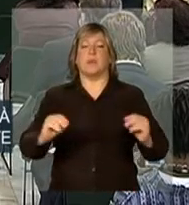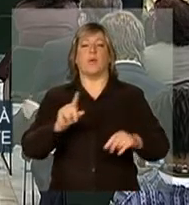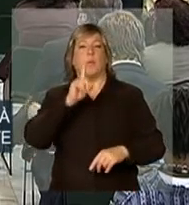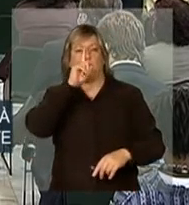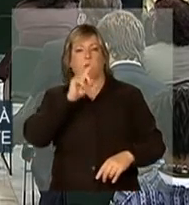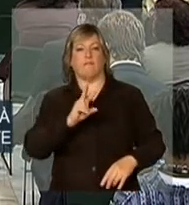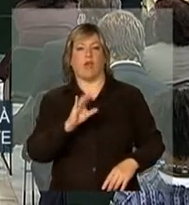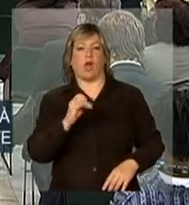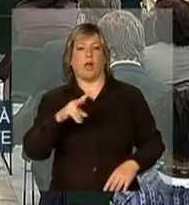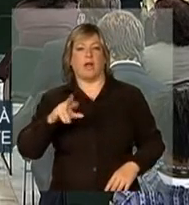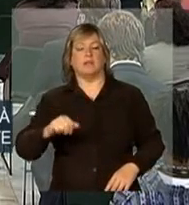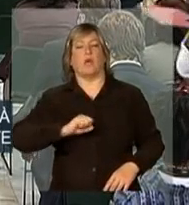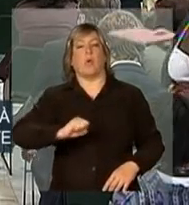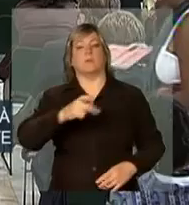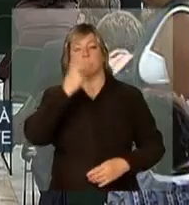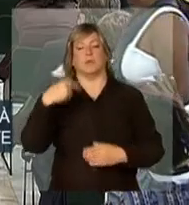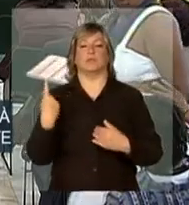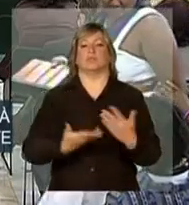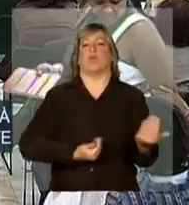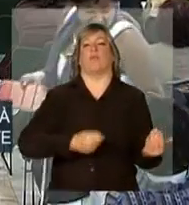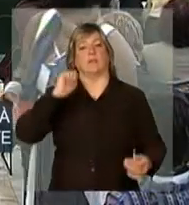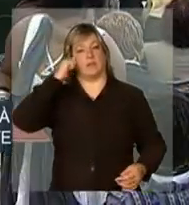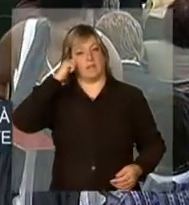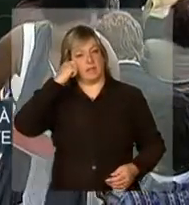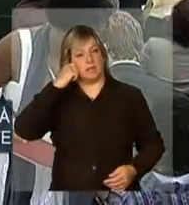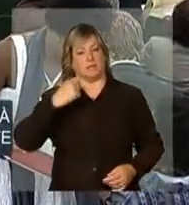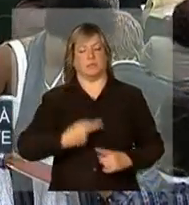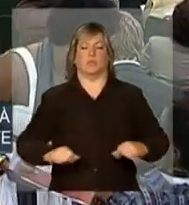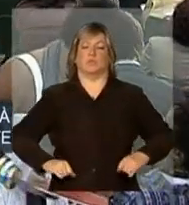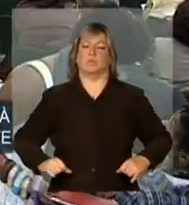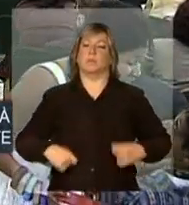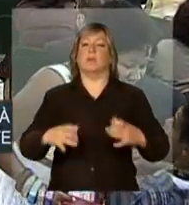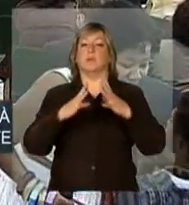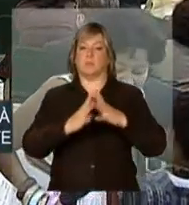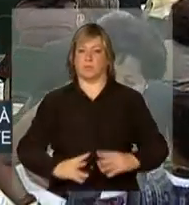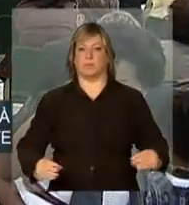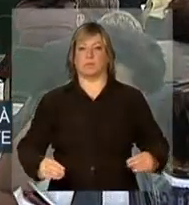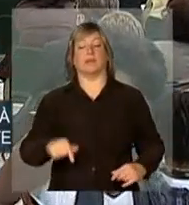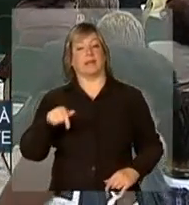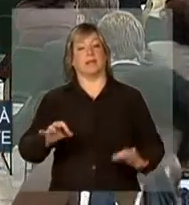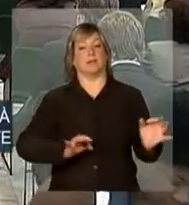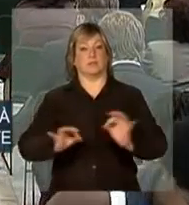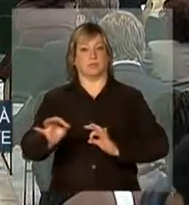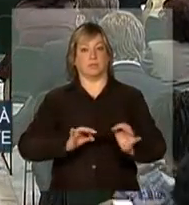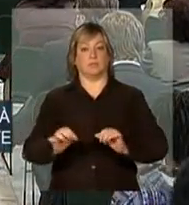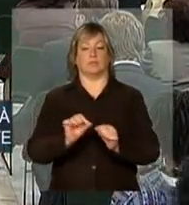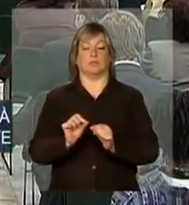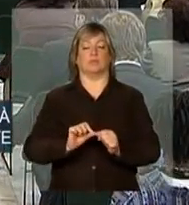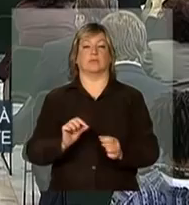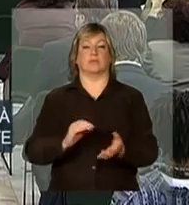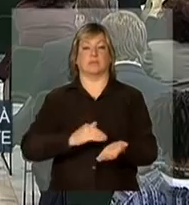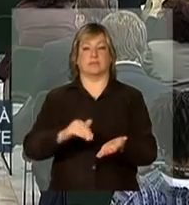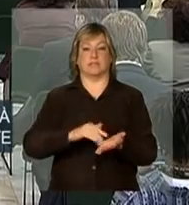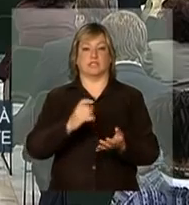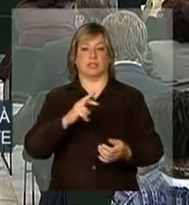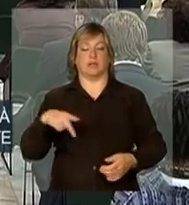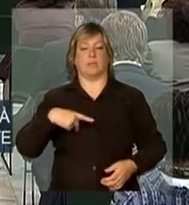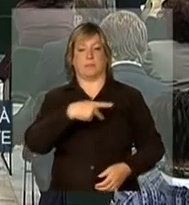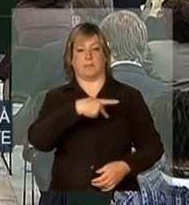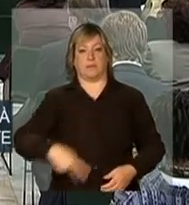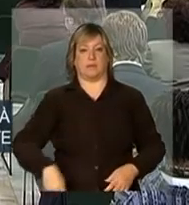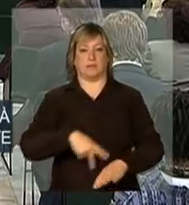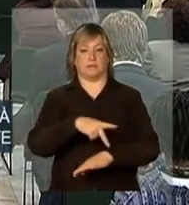Negra. Esta agenda foi construída no governo federal, coordenada pela Secretaria Geral da Presidência e pela